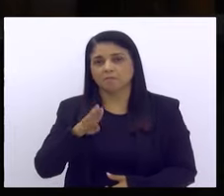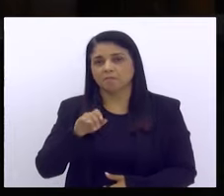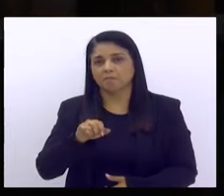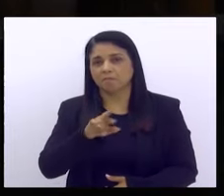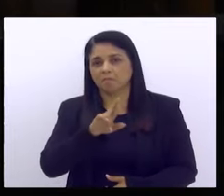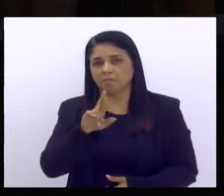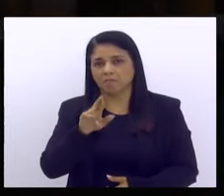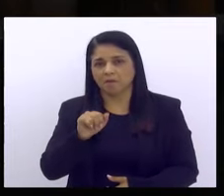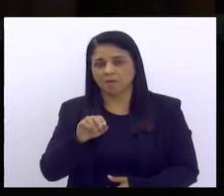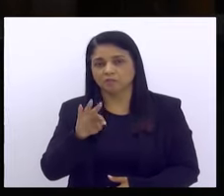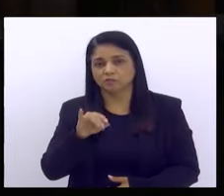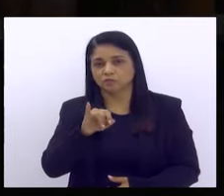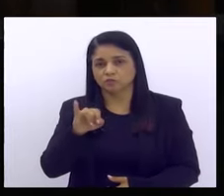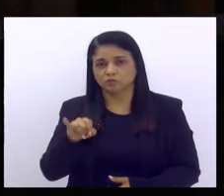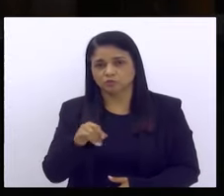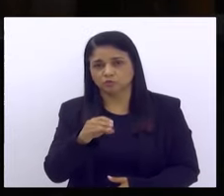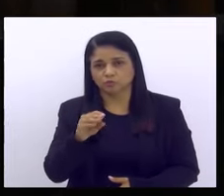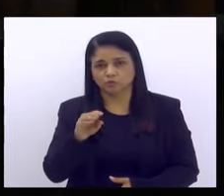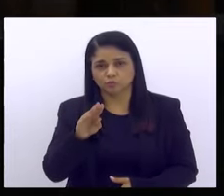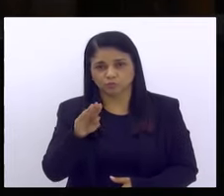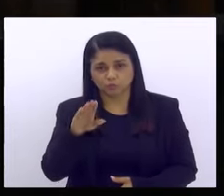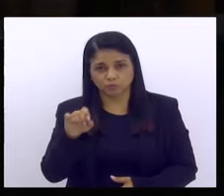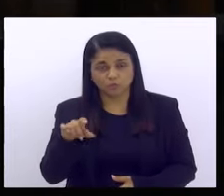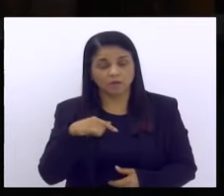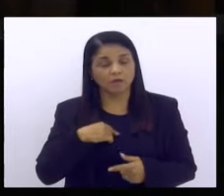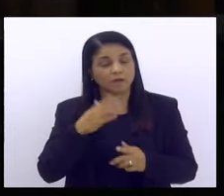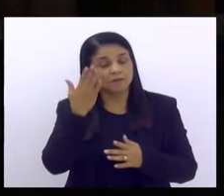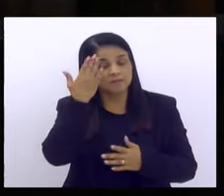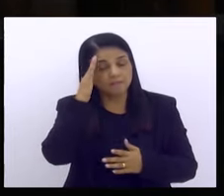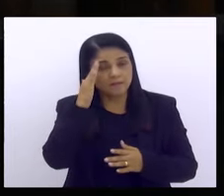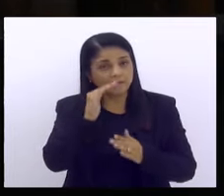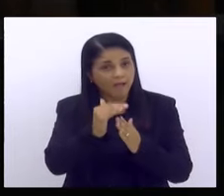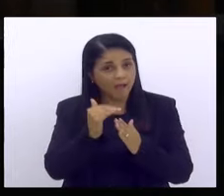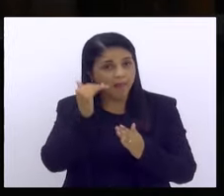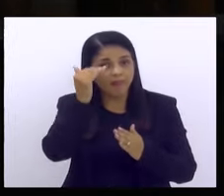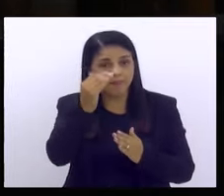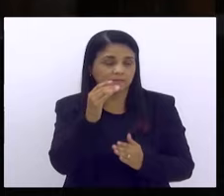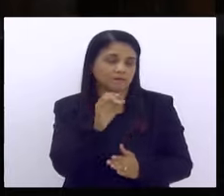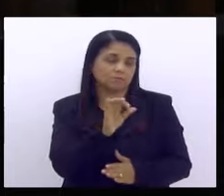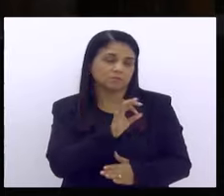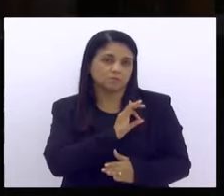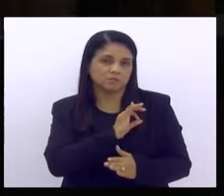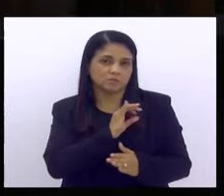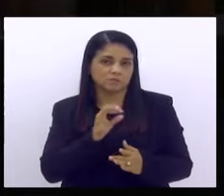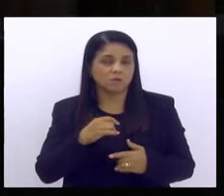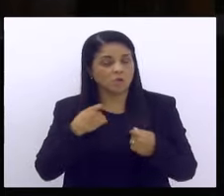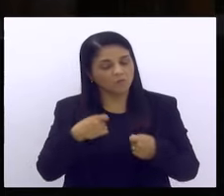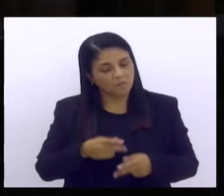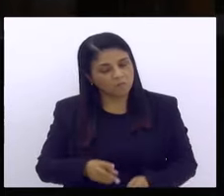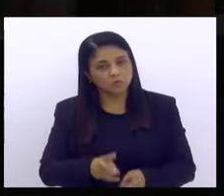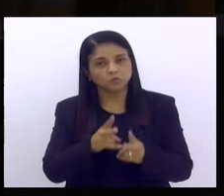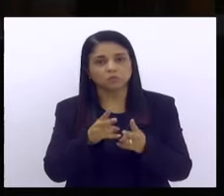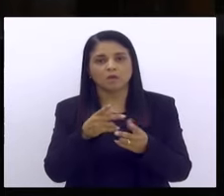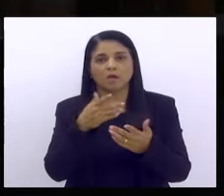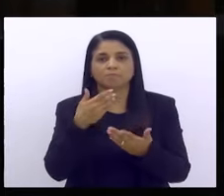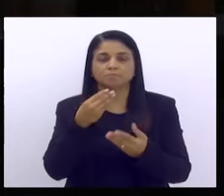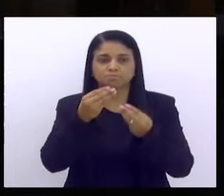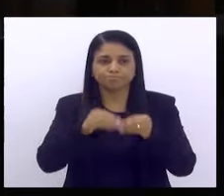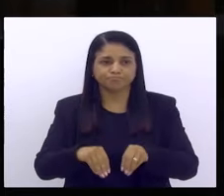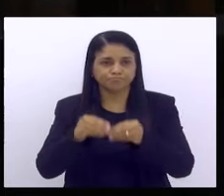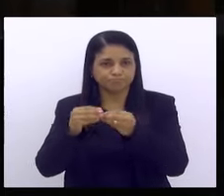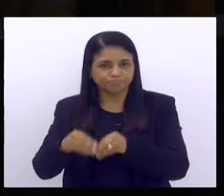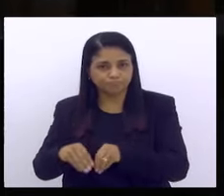política pública de segurança é para além da polícia, ou vamos continuar enxugando gelo, ou